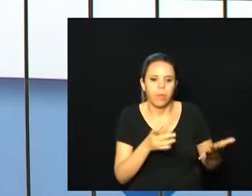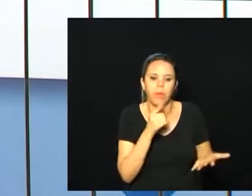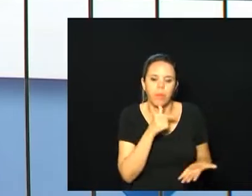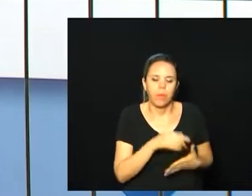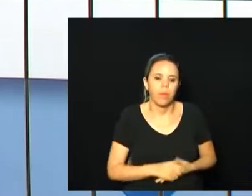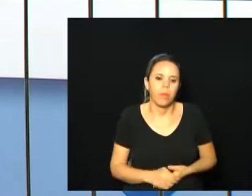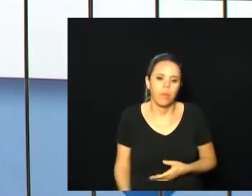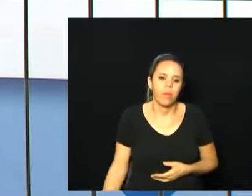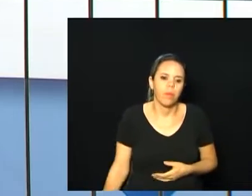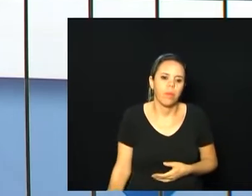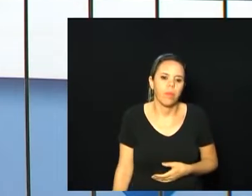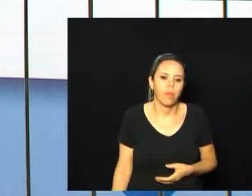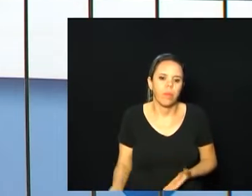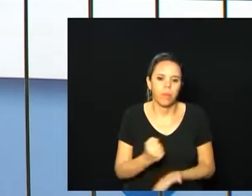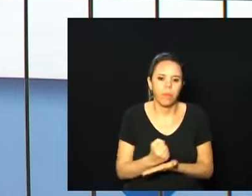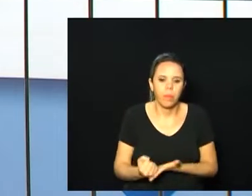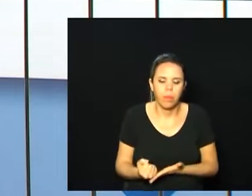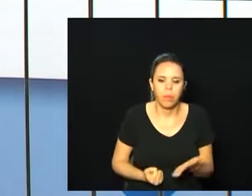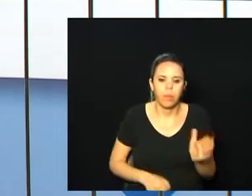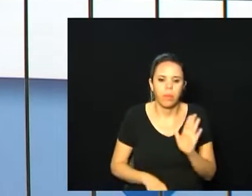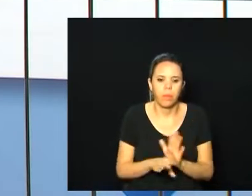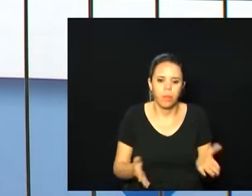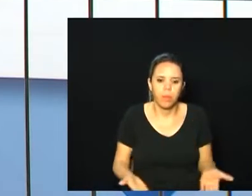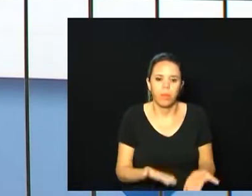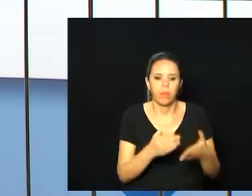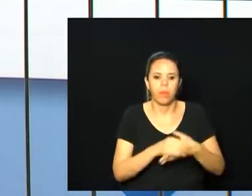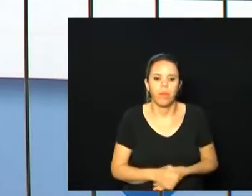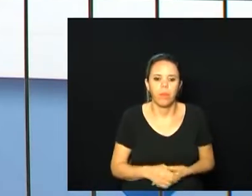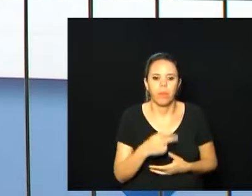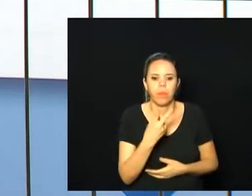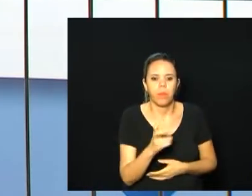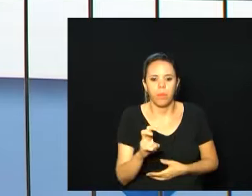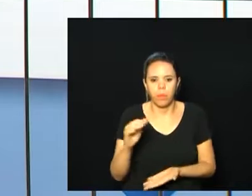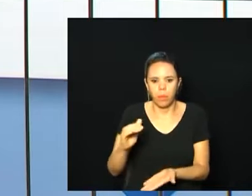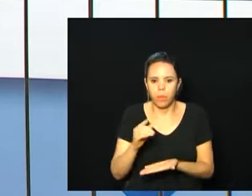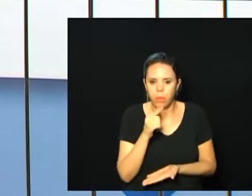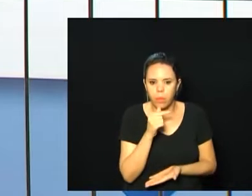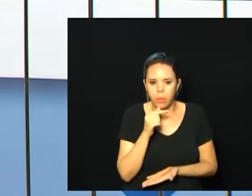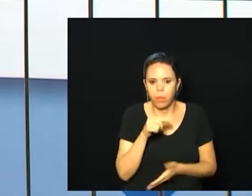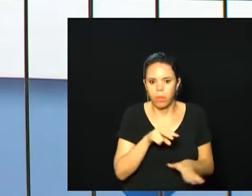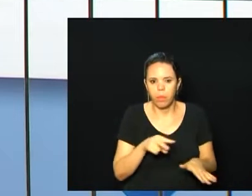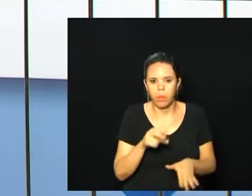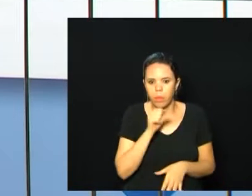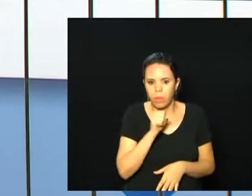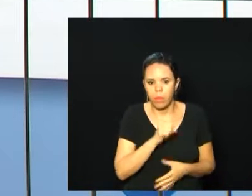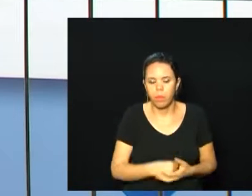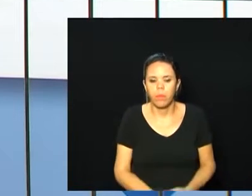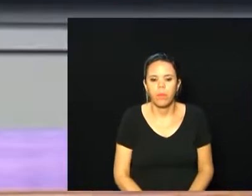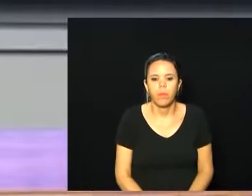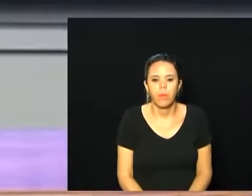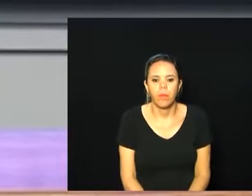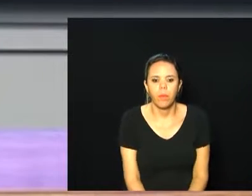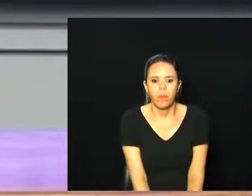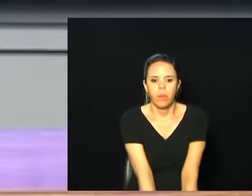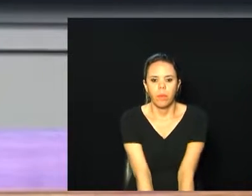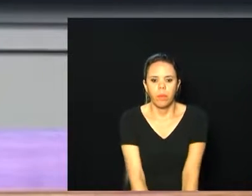água através de um contrato de cooperação. Serão 25 litros de água por segundo.